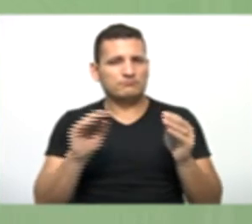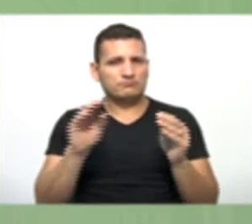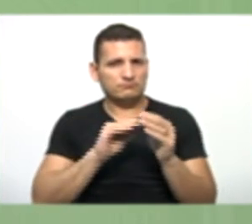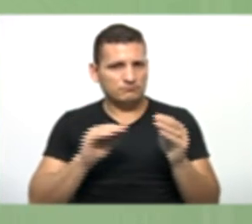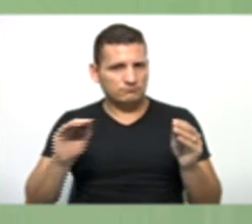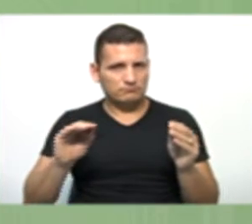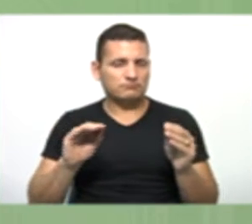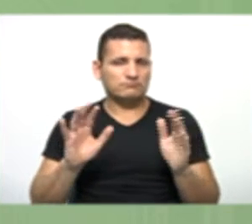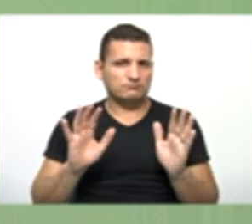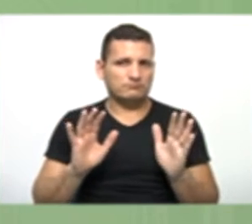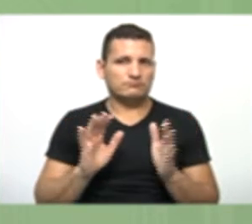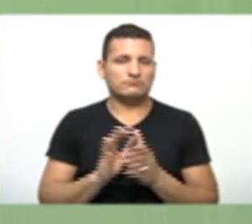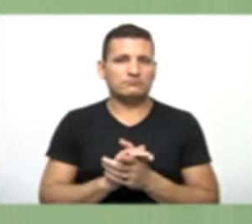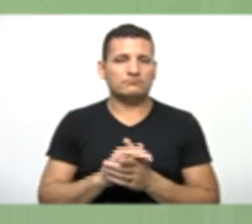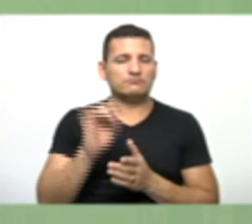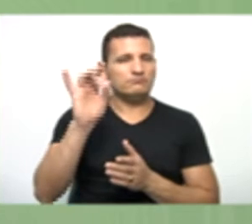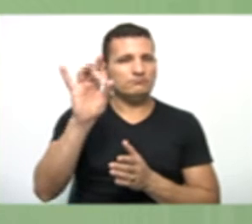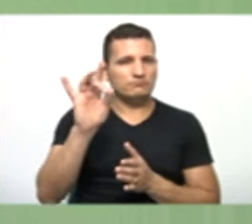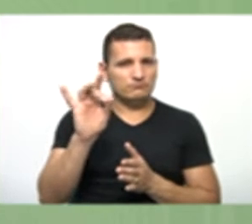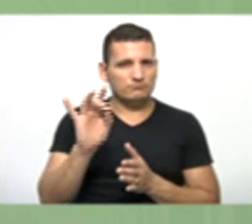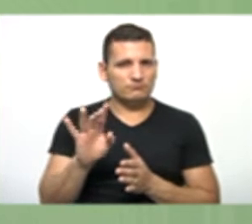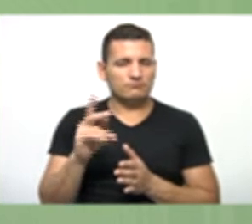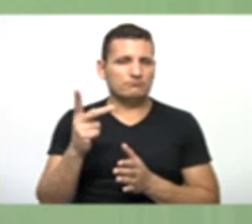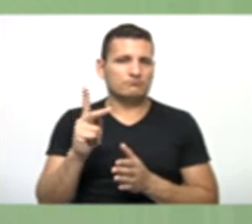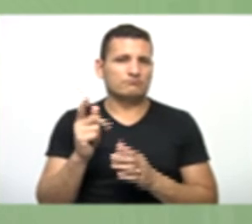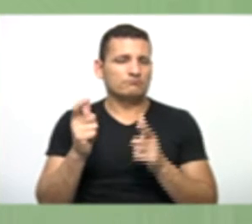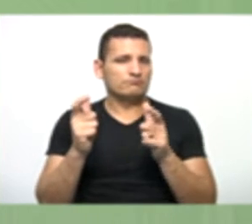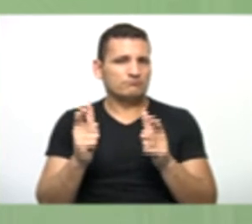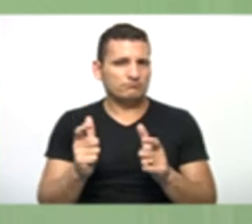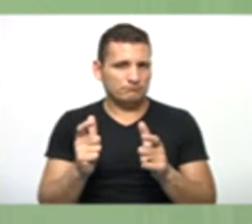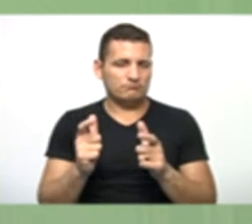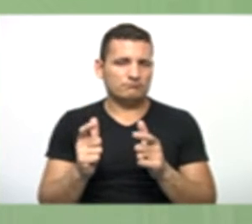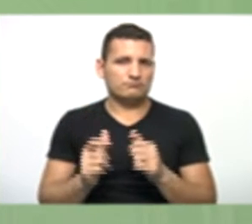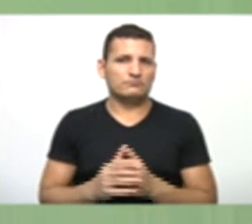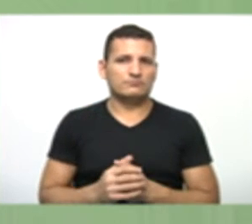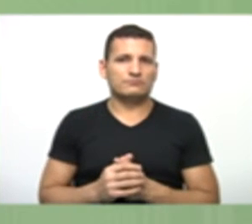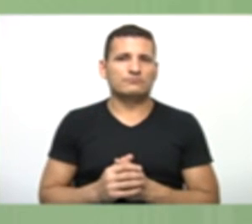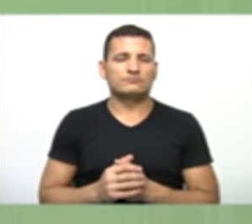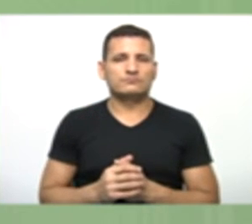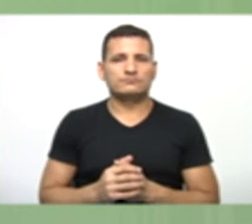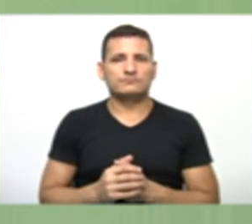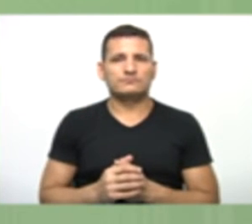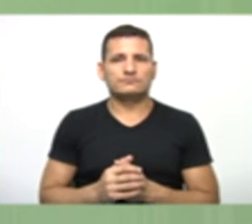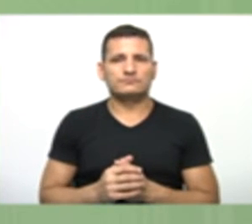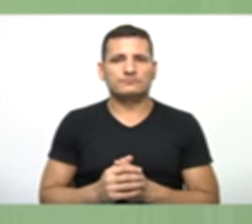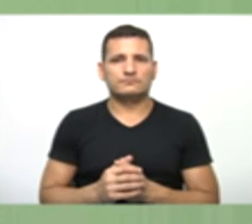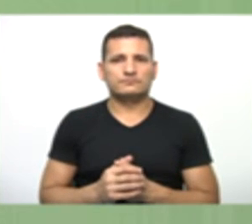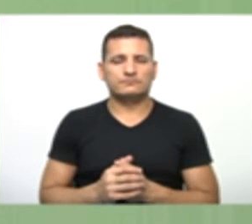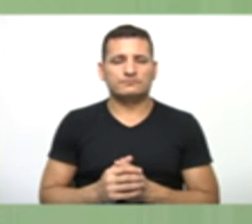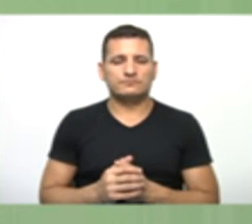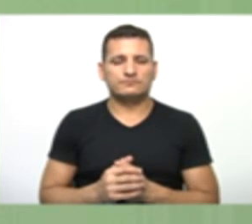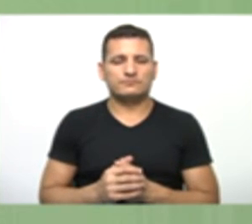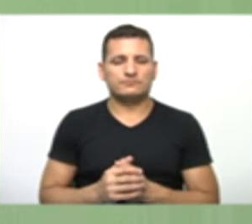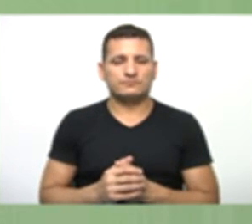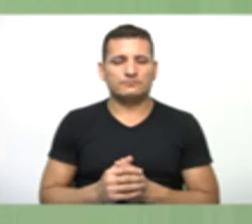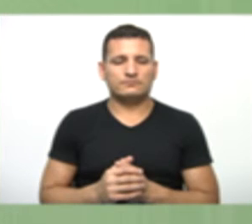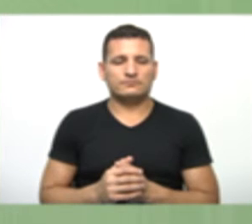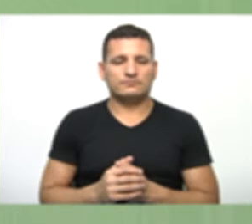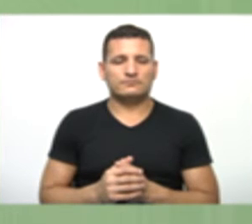na equação, cada qual no seu quadrado, cada qual no seu lugar. Então vamos lá, ó.